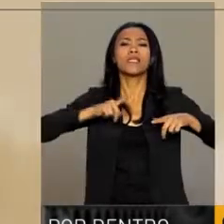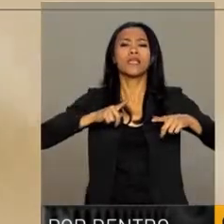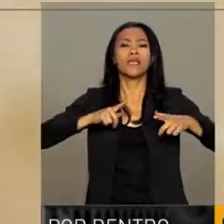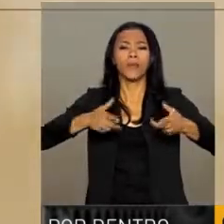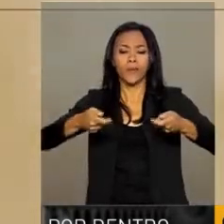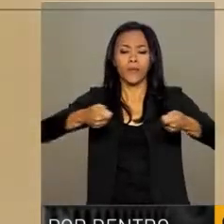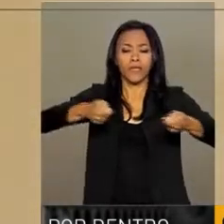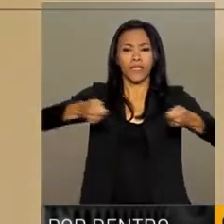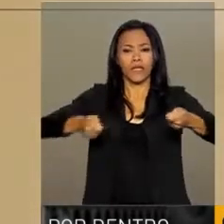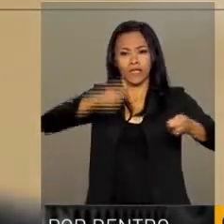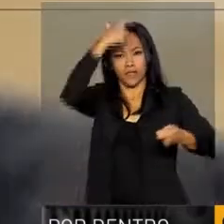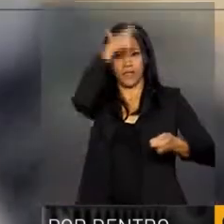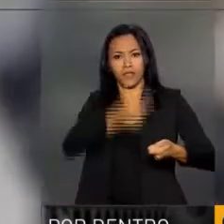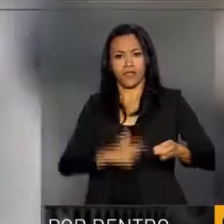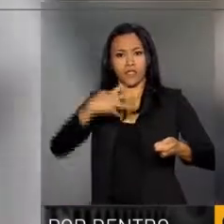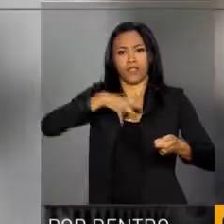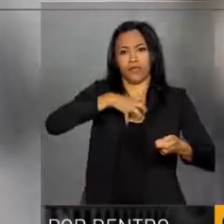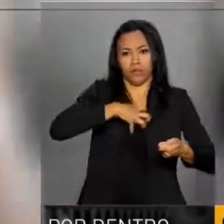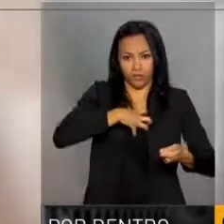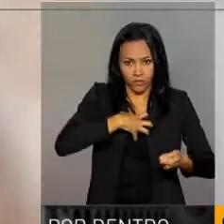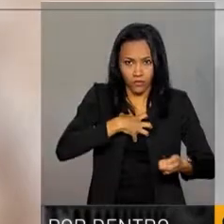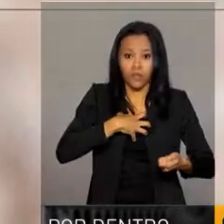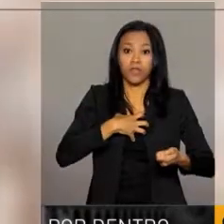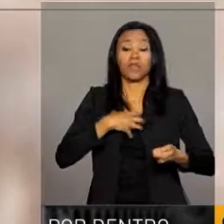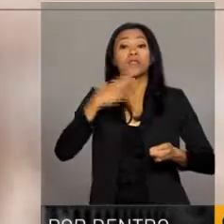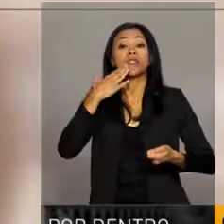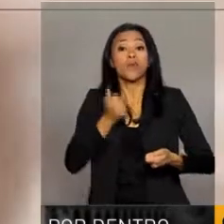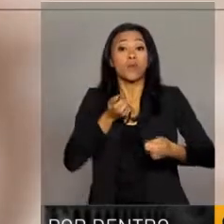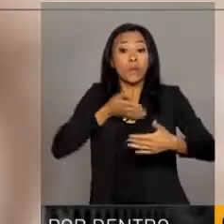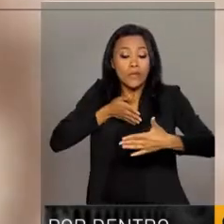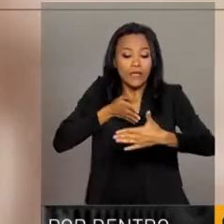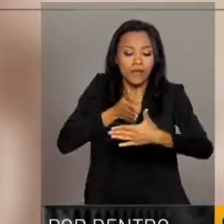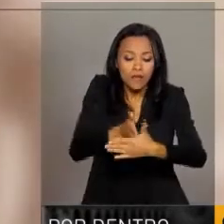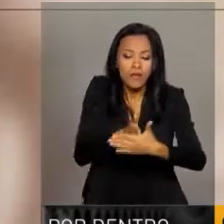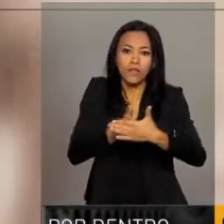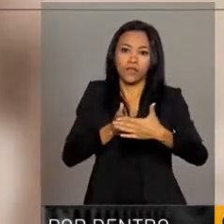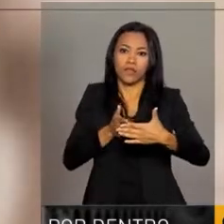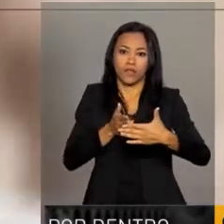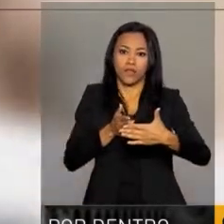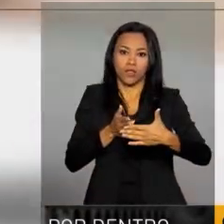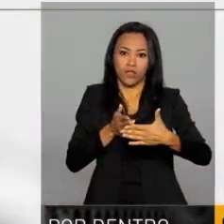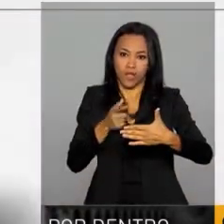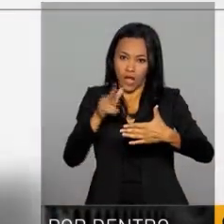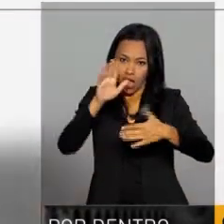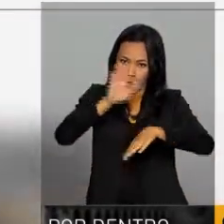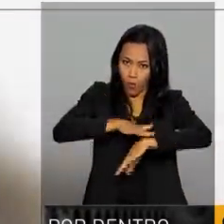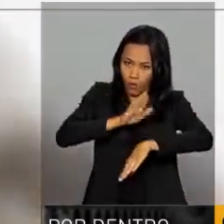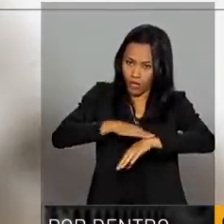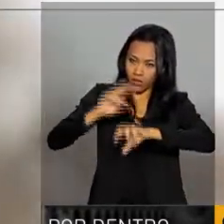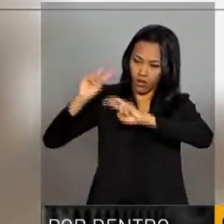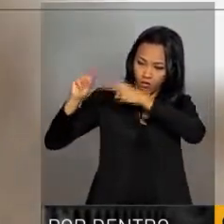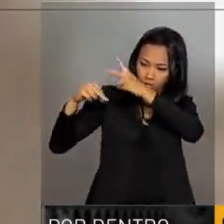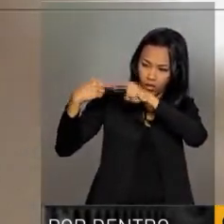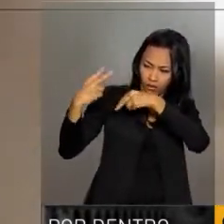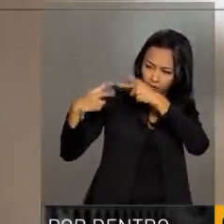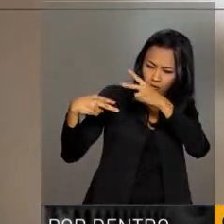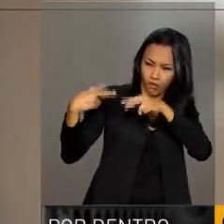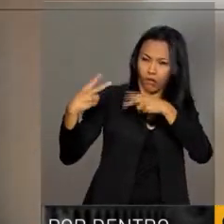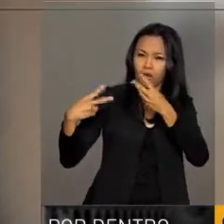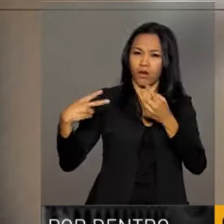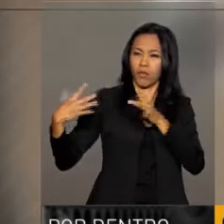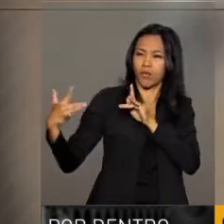ela na subjetividade no limite que se estabelece entre o cortejo a aproximação por